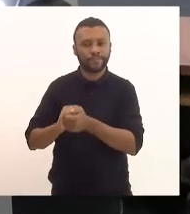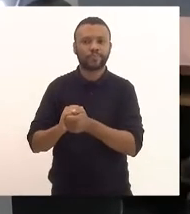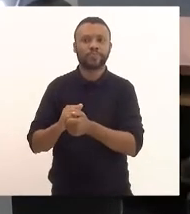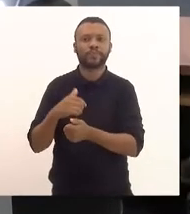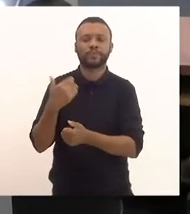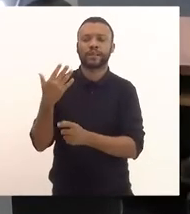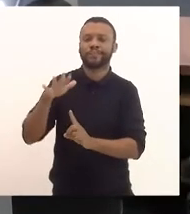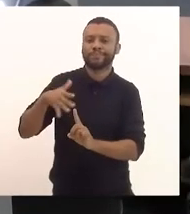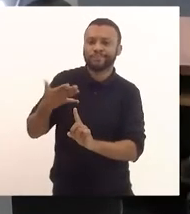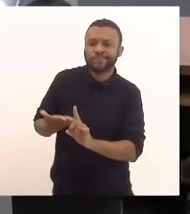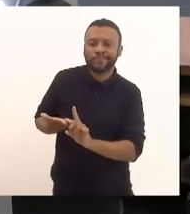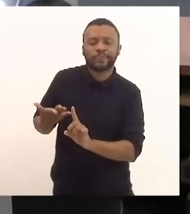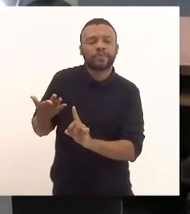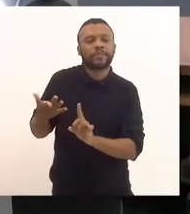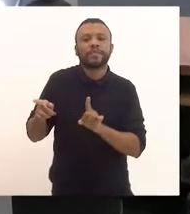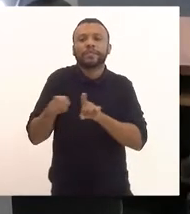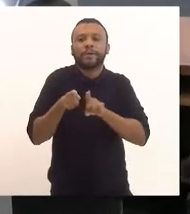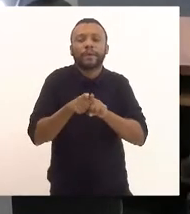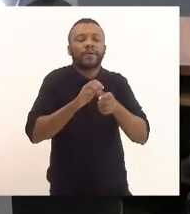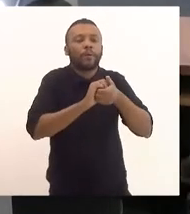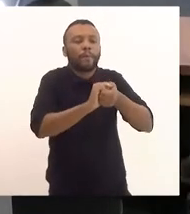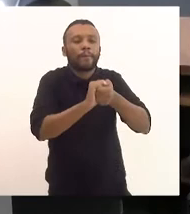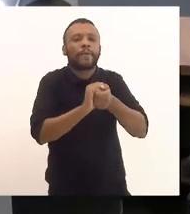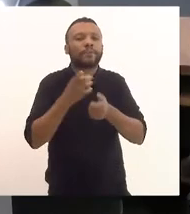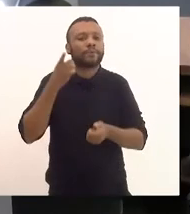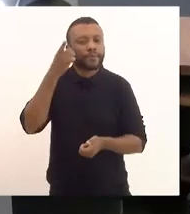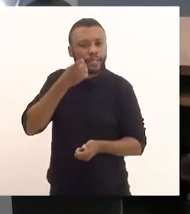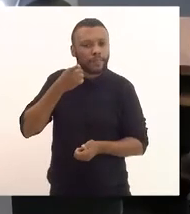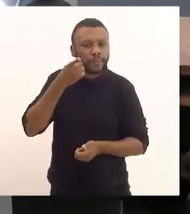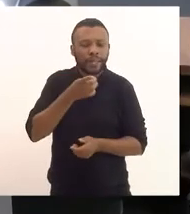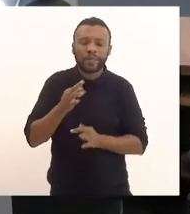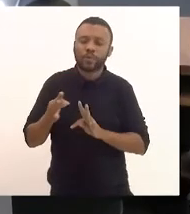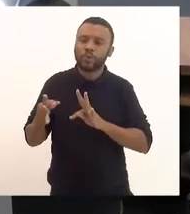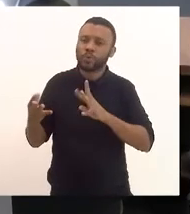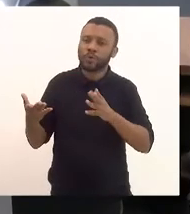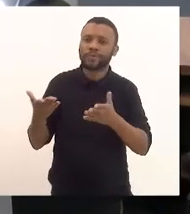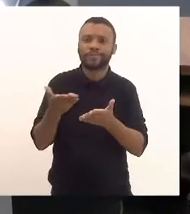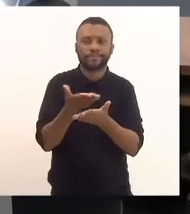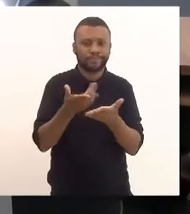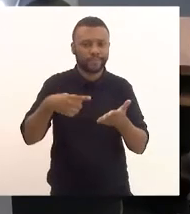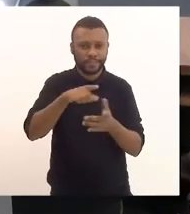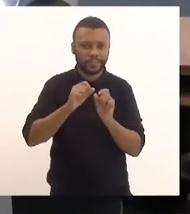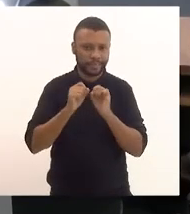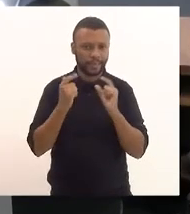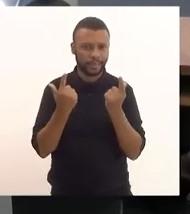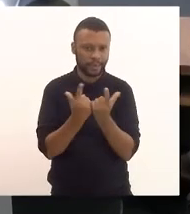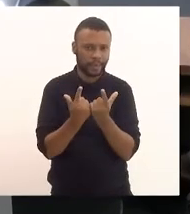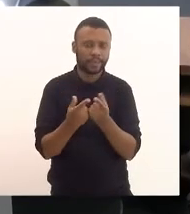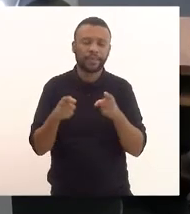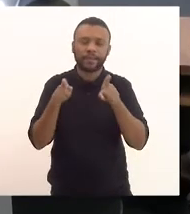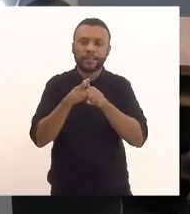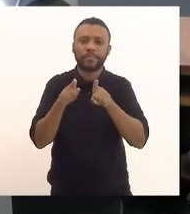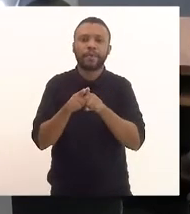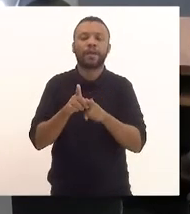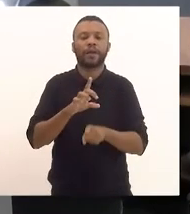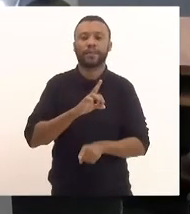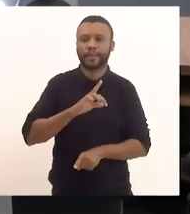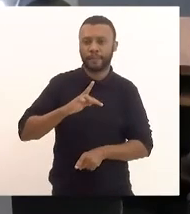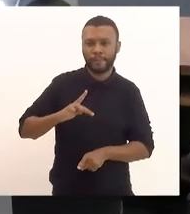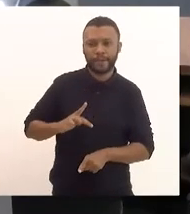Saúdo todos os deputados e deputadas da casa é Saúdo também todos os Defensores